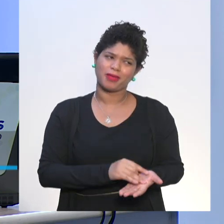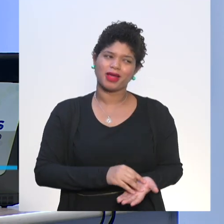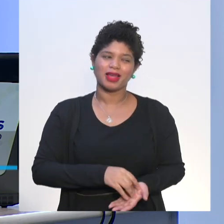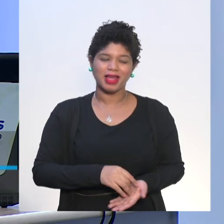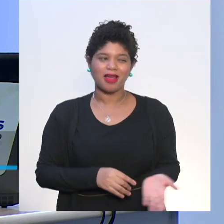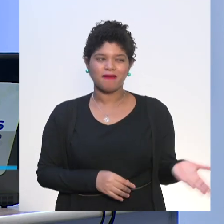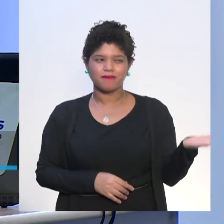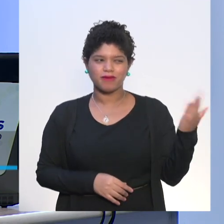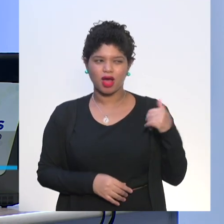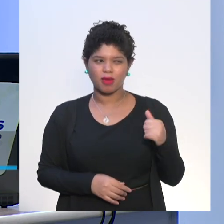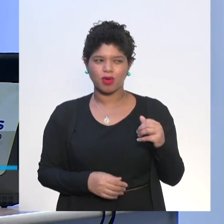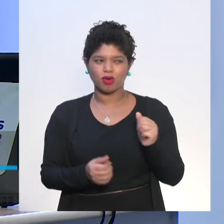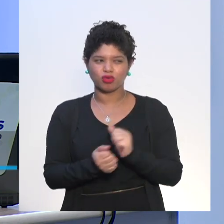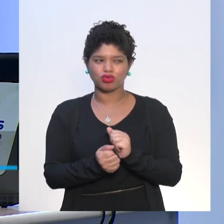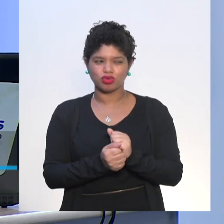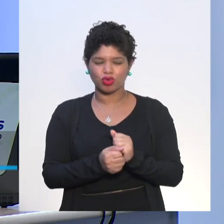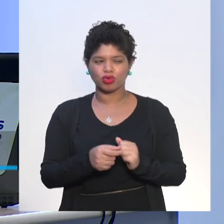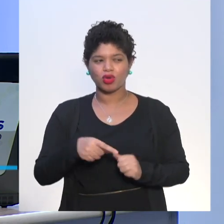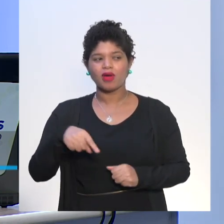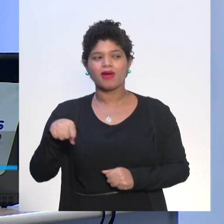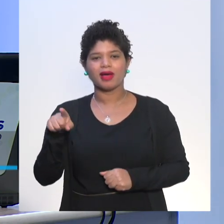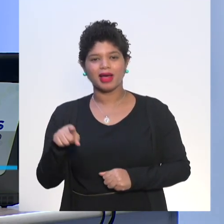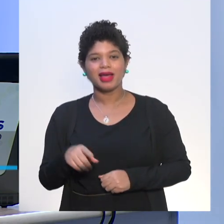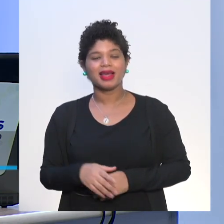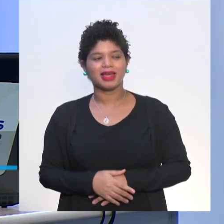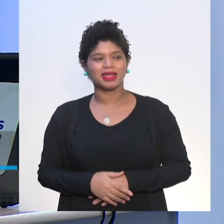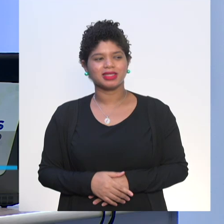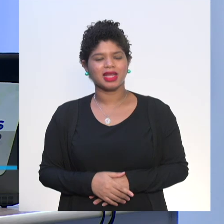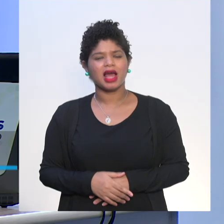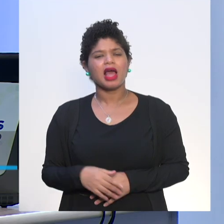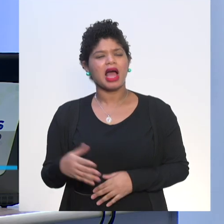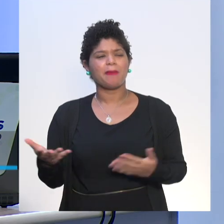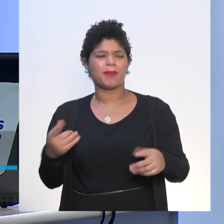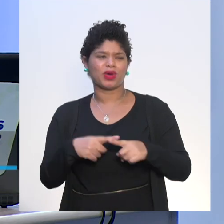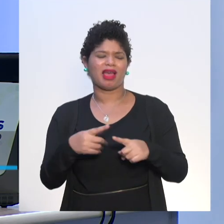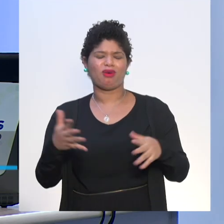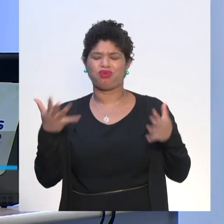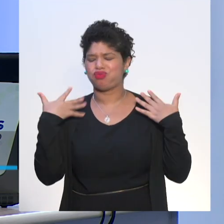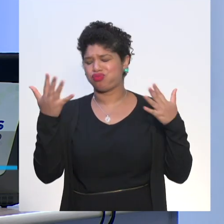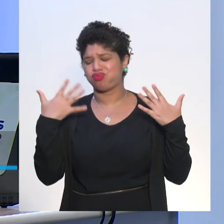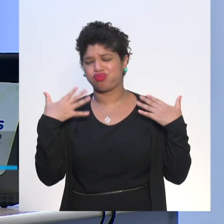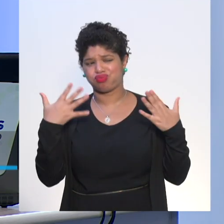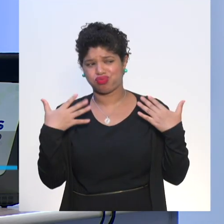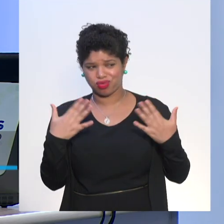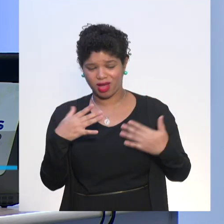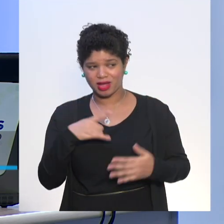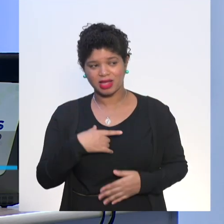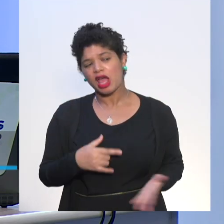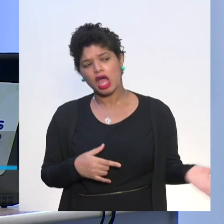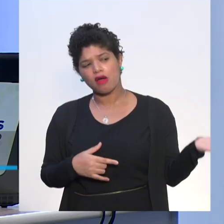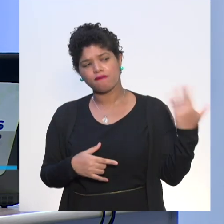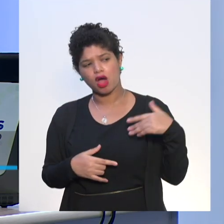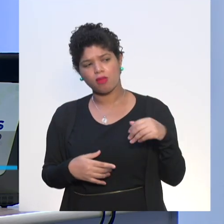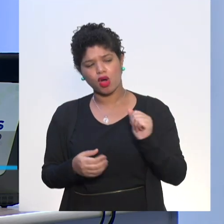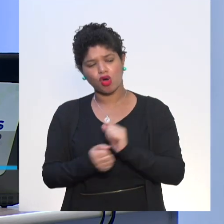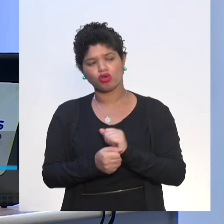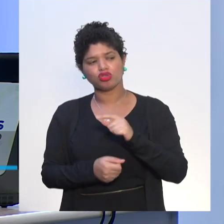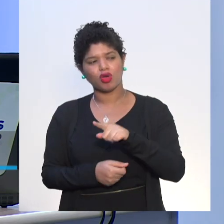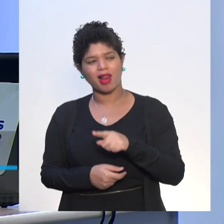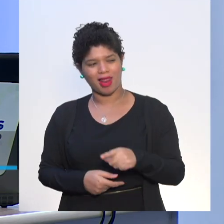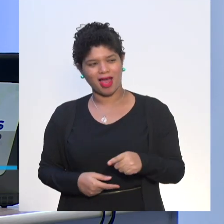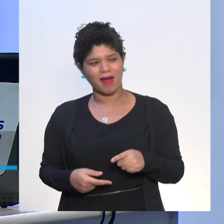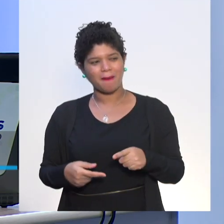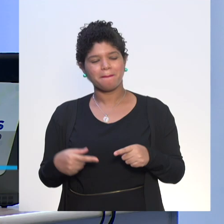toparia, então, para a gente se refrescar um pouquinho, né? Desse calorzão que está fazendo? Será que você não toparia tomar um